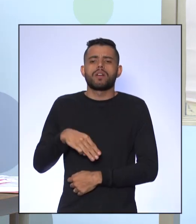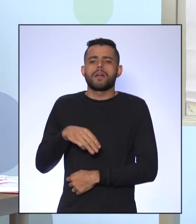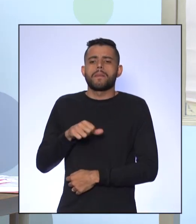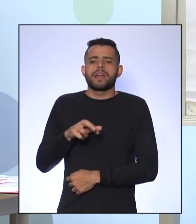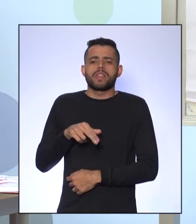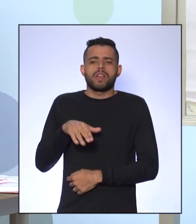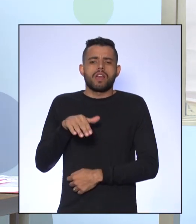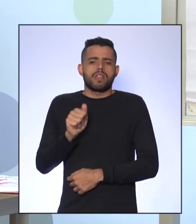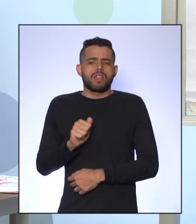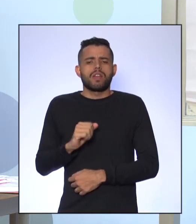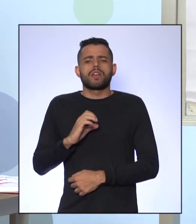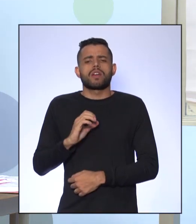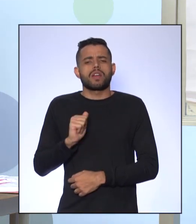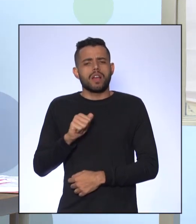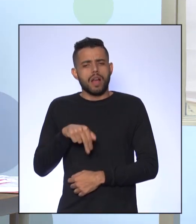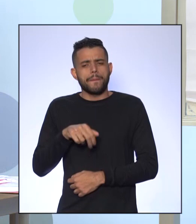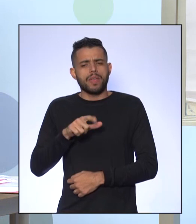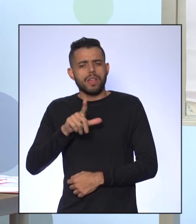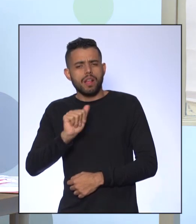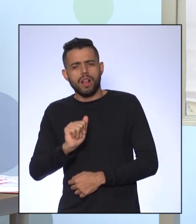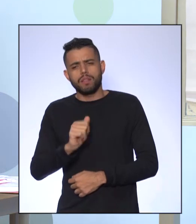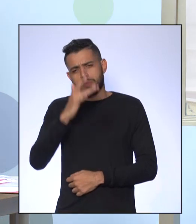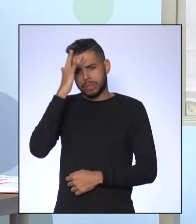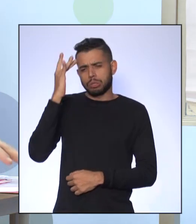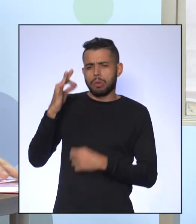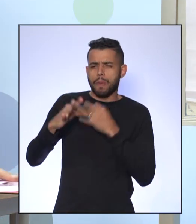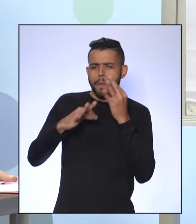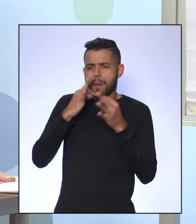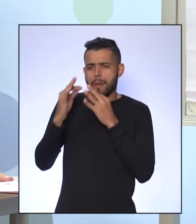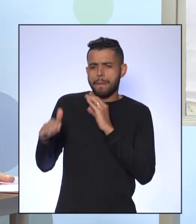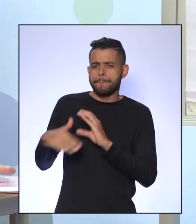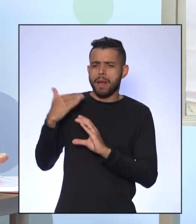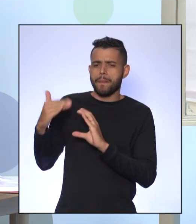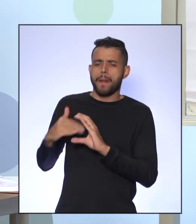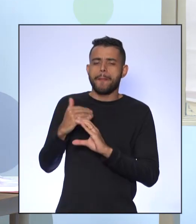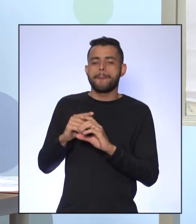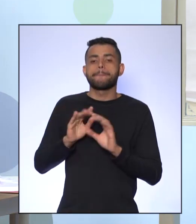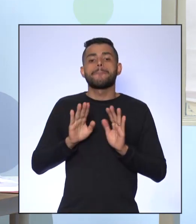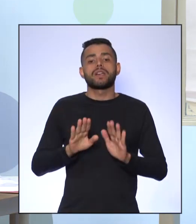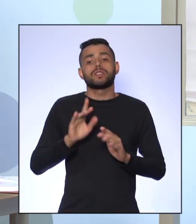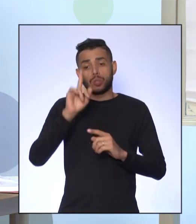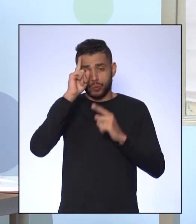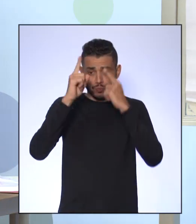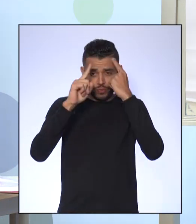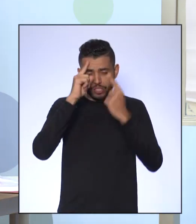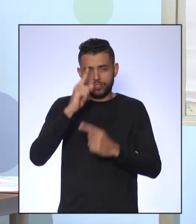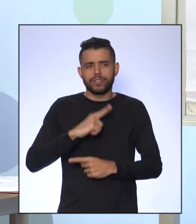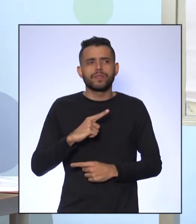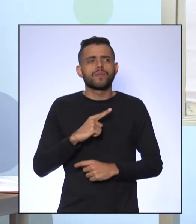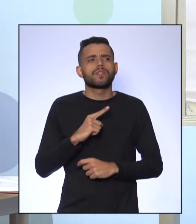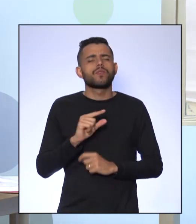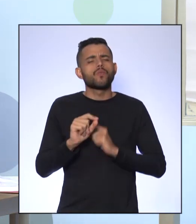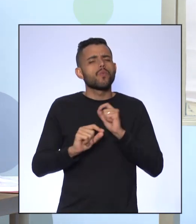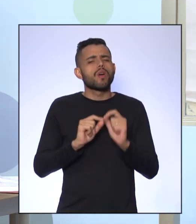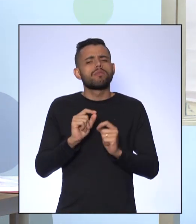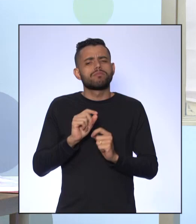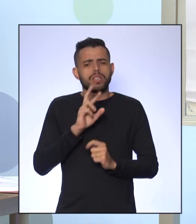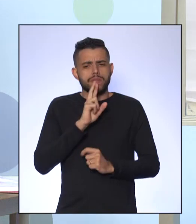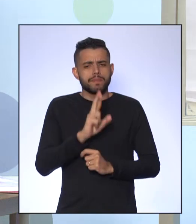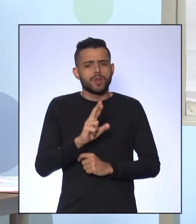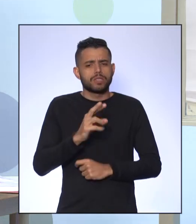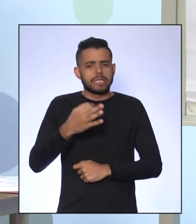Camila, vários estão aqui comentando, mas tiveram algumas dúvidas aí. Então, qual que seria a